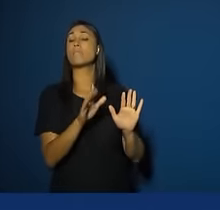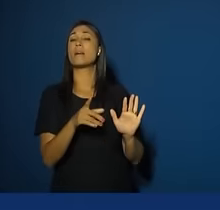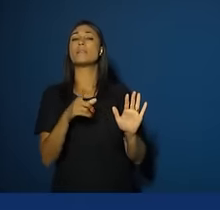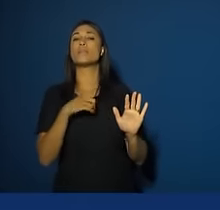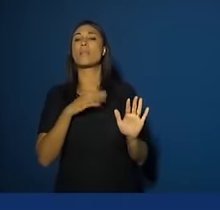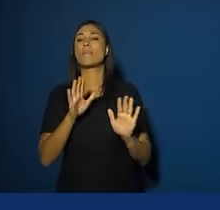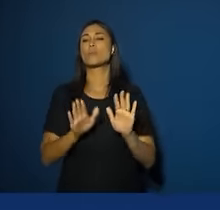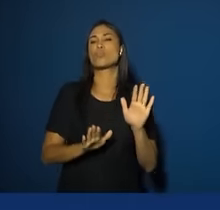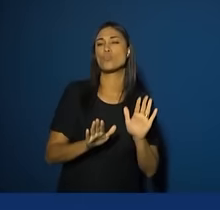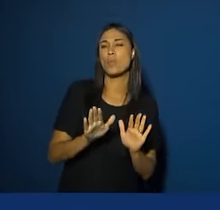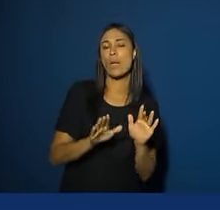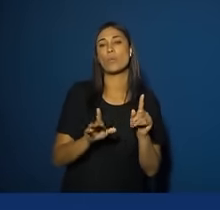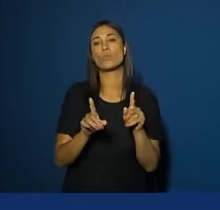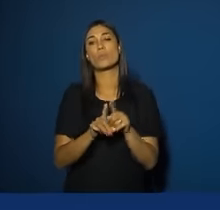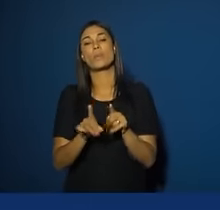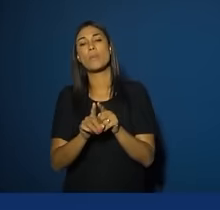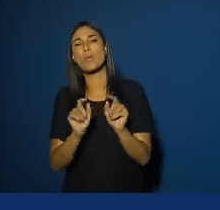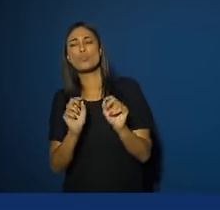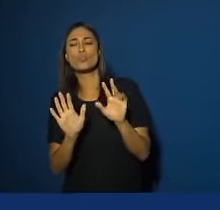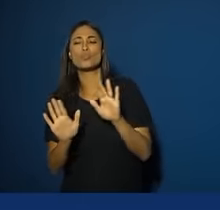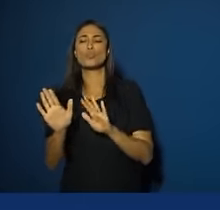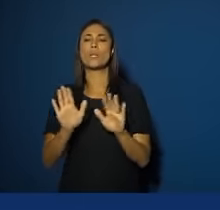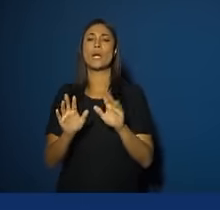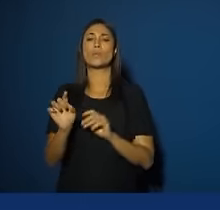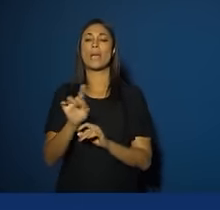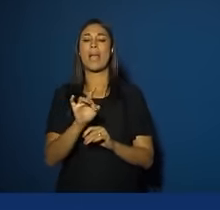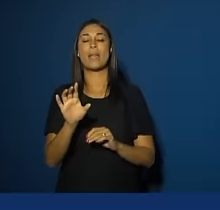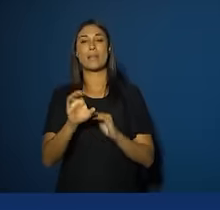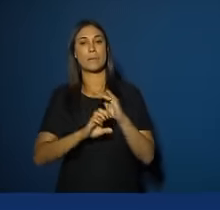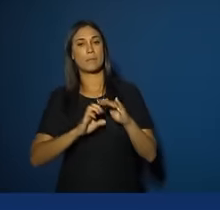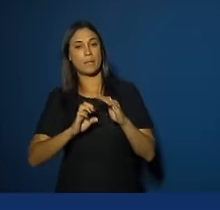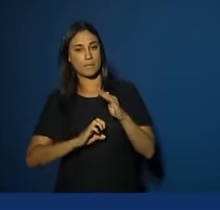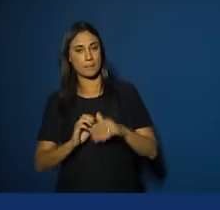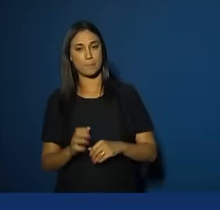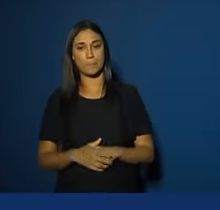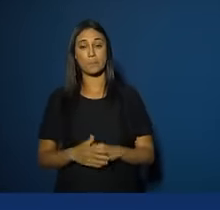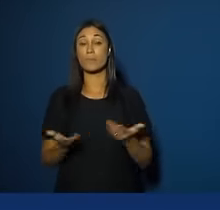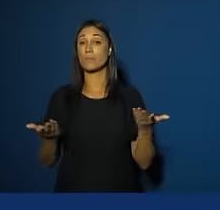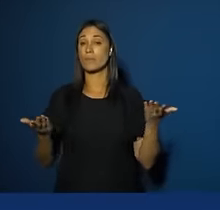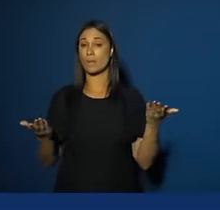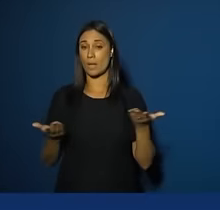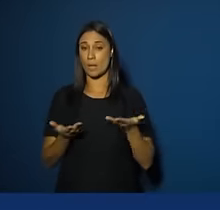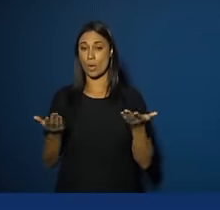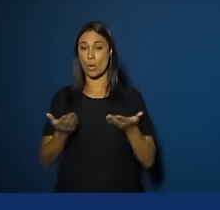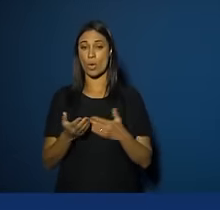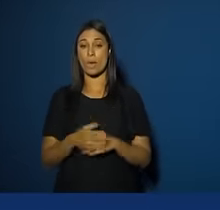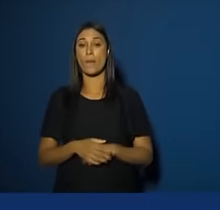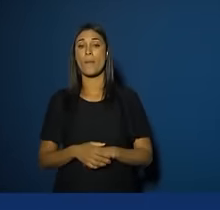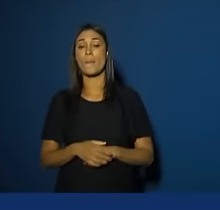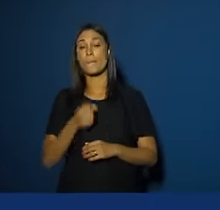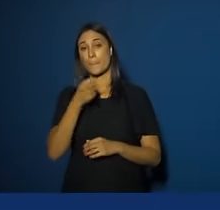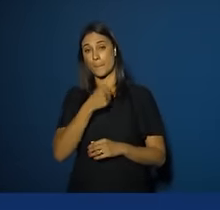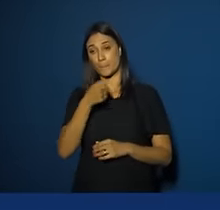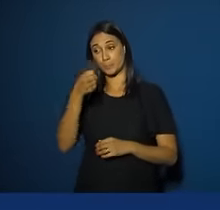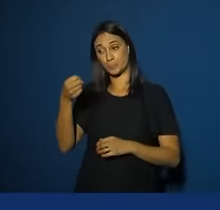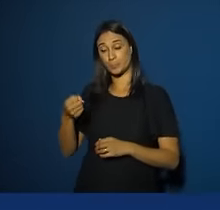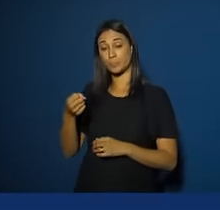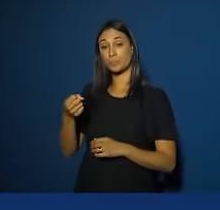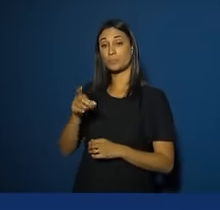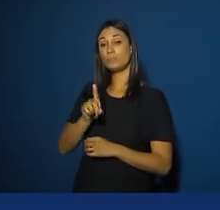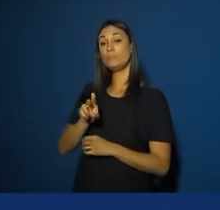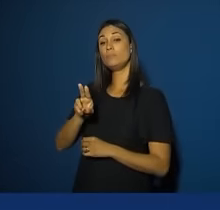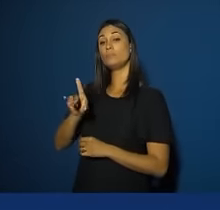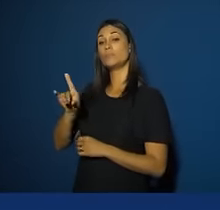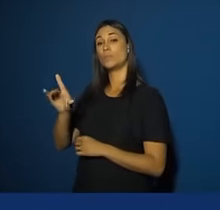teria um pouco mais de cuidado e mais cautela a olhar cada empresa. Tá certo. Eu quero passar agora a palavra para o